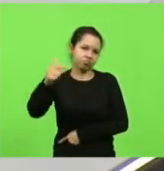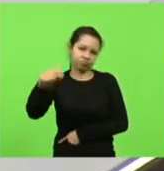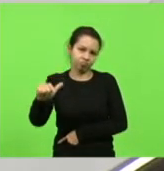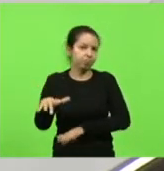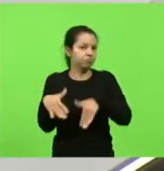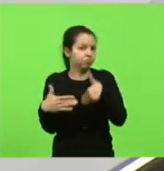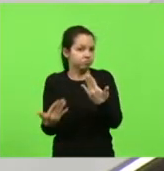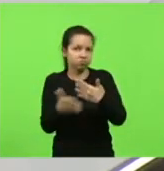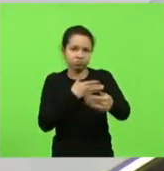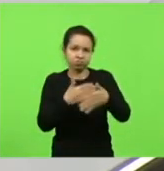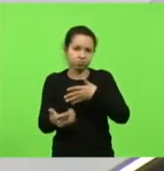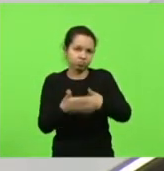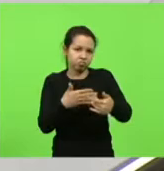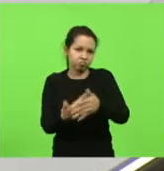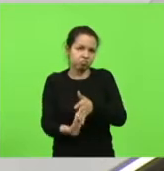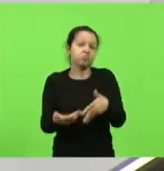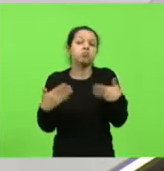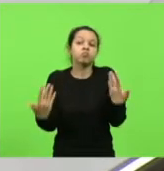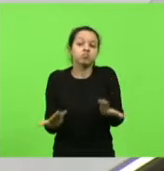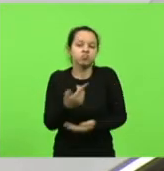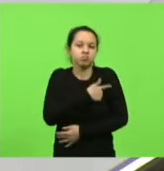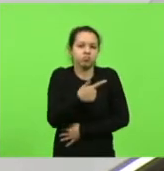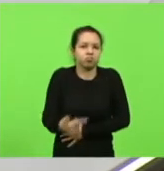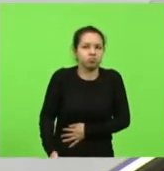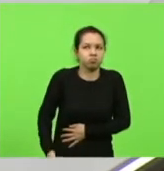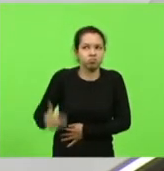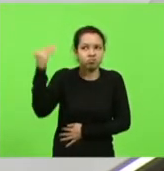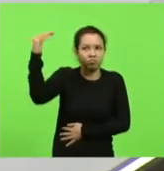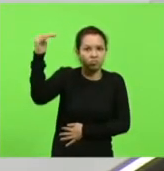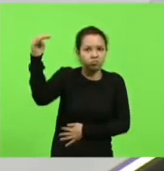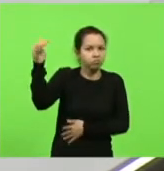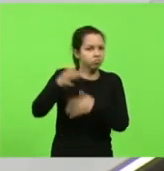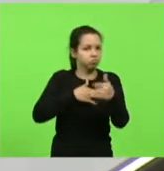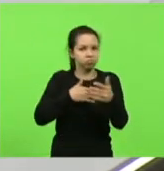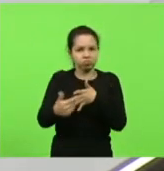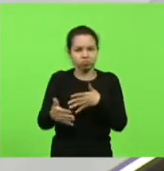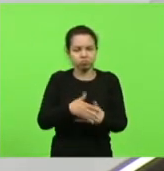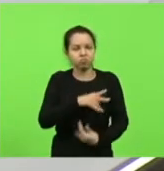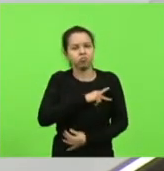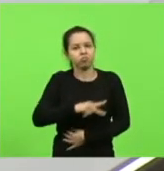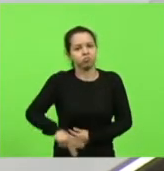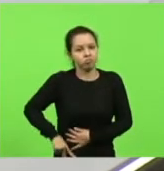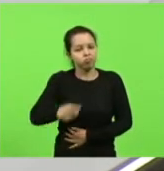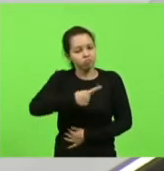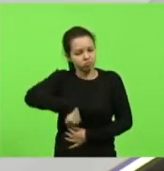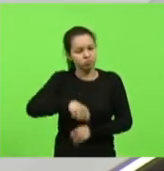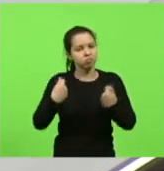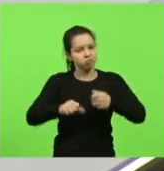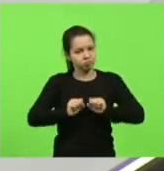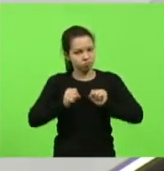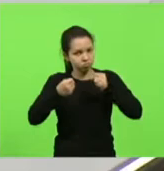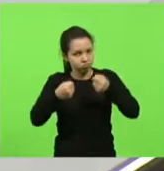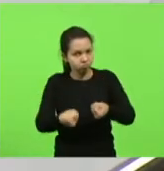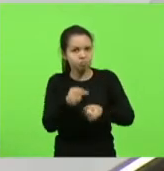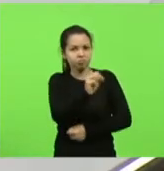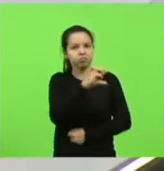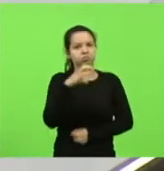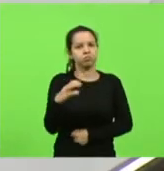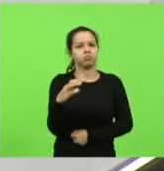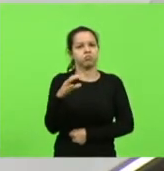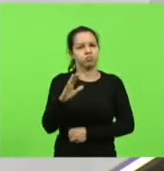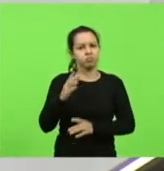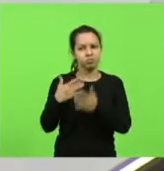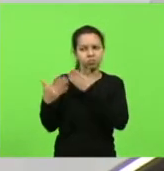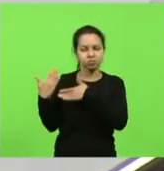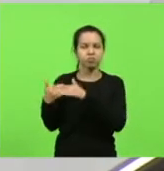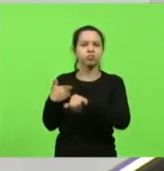importa qual é o governo lá em cima, qual é o presidente, nós temos que ter um posicionamento pró-Santa Catarina. Eu estive há poucos dias no